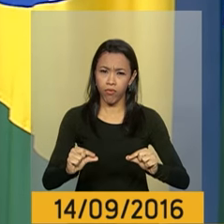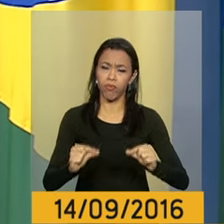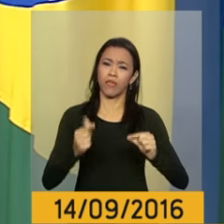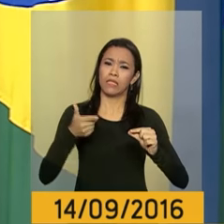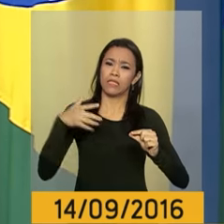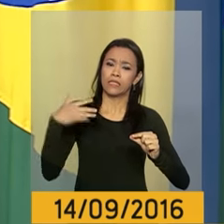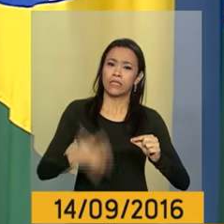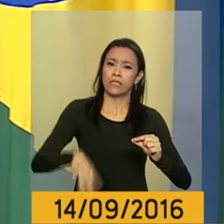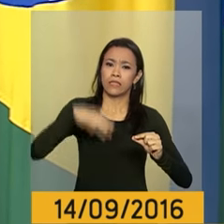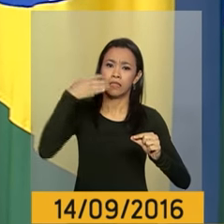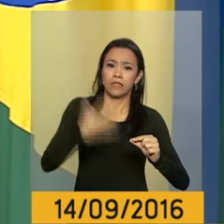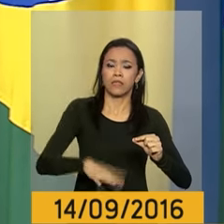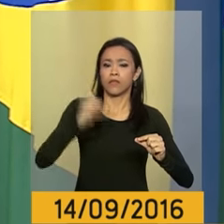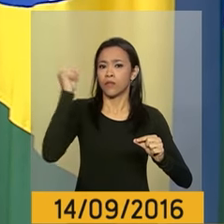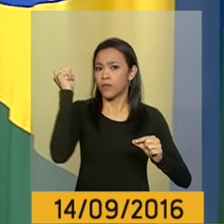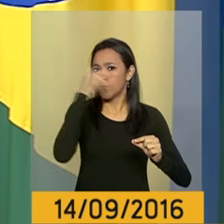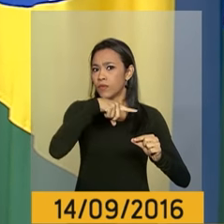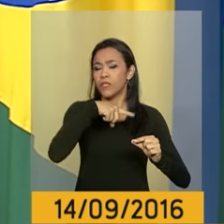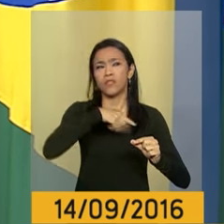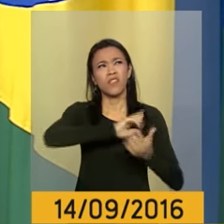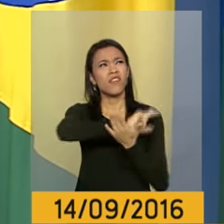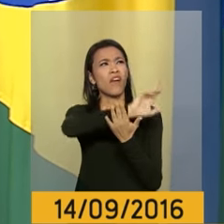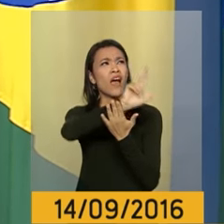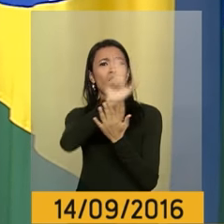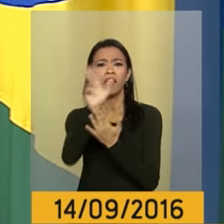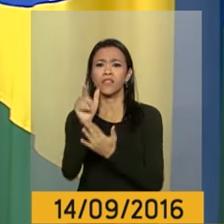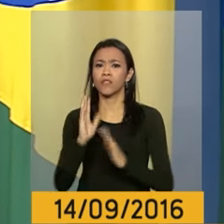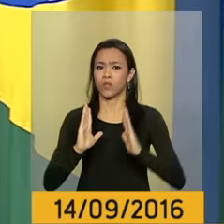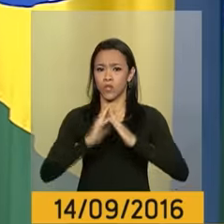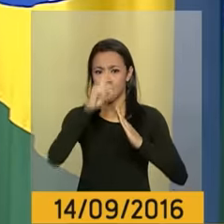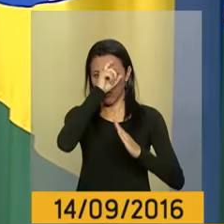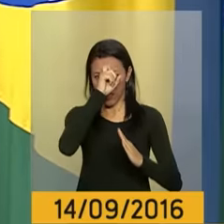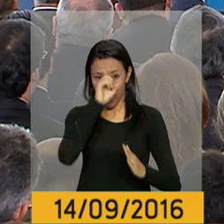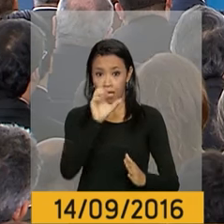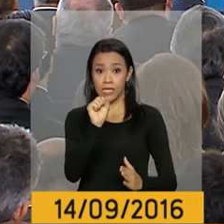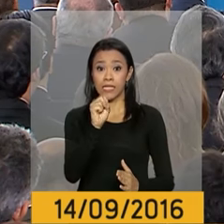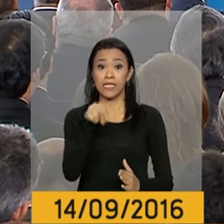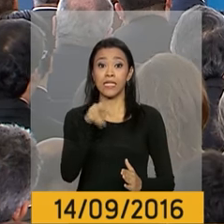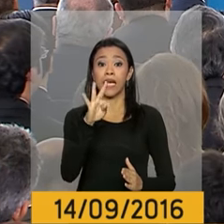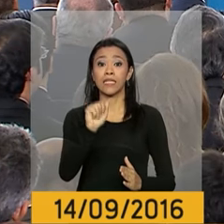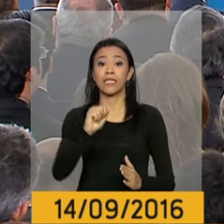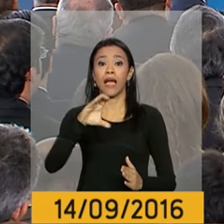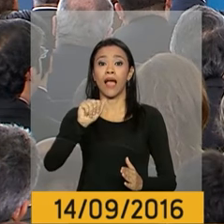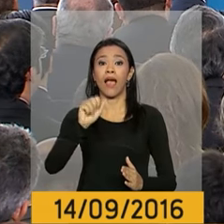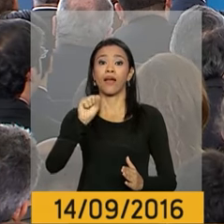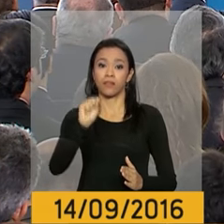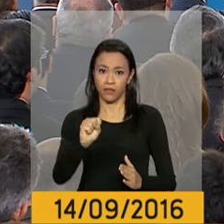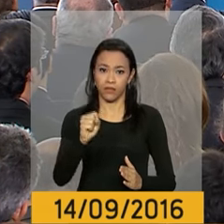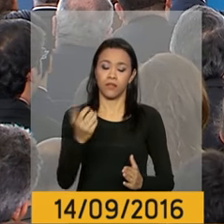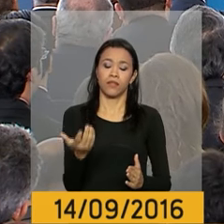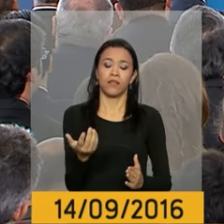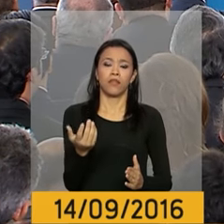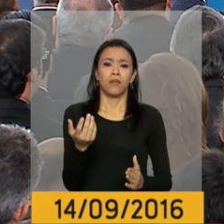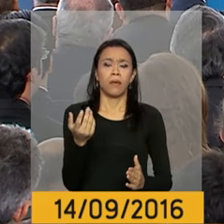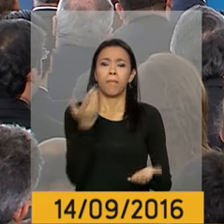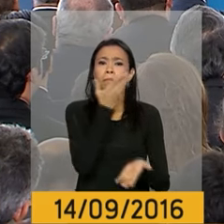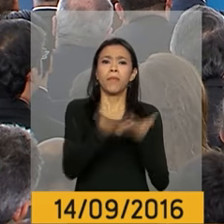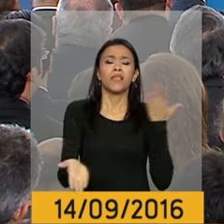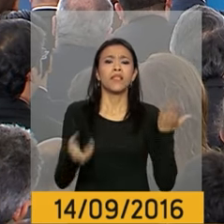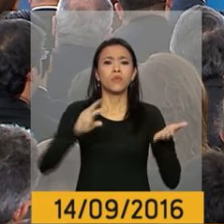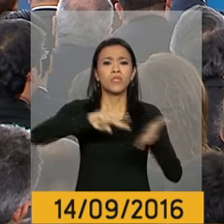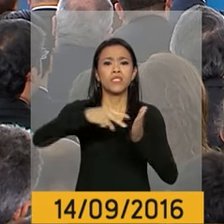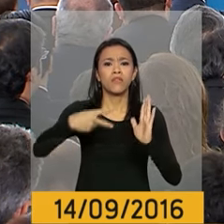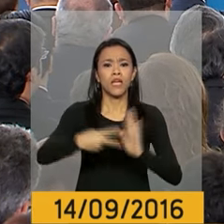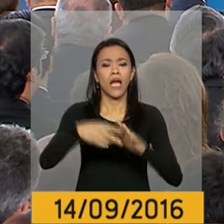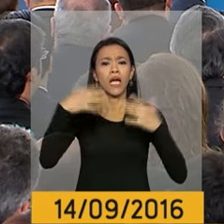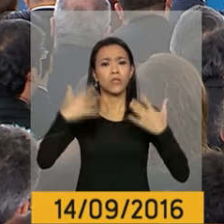também onerando as Santas Casas, nós trabalhamos tanto nisso, né? E as Santas Casas perderam aquela significação